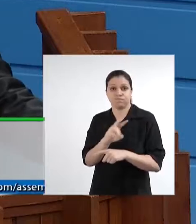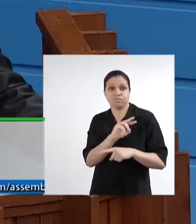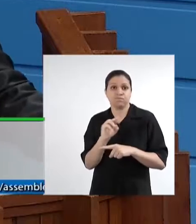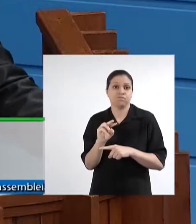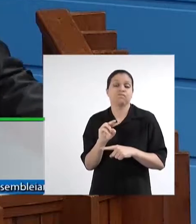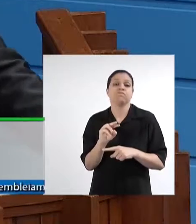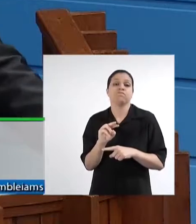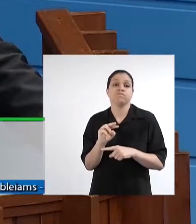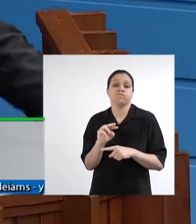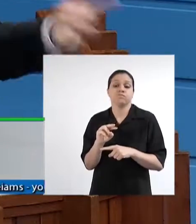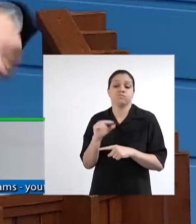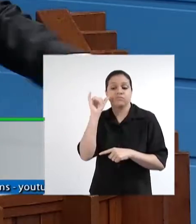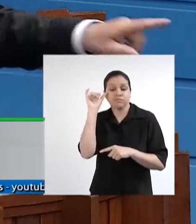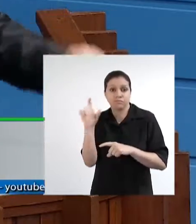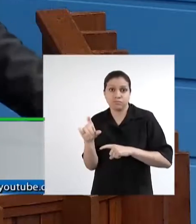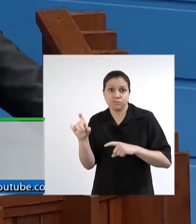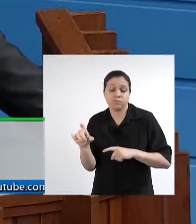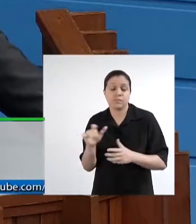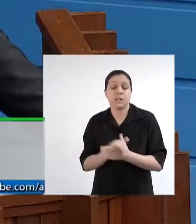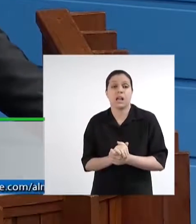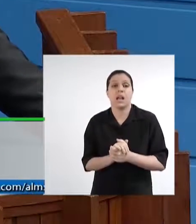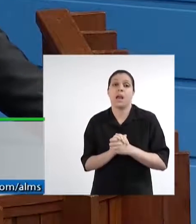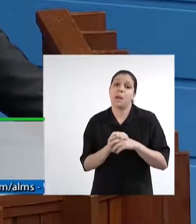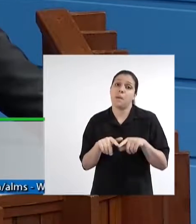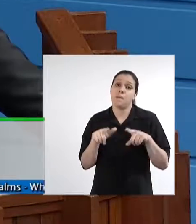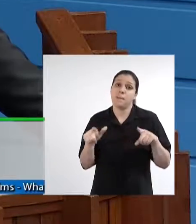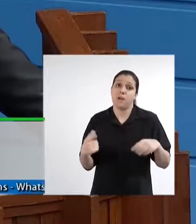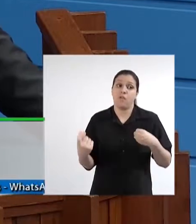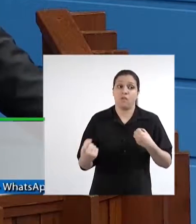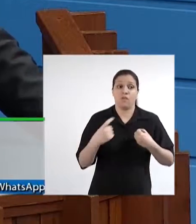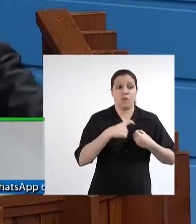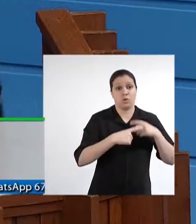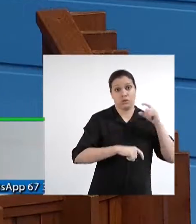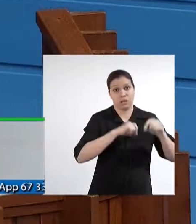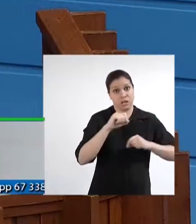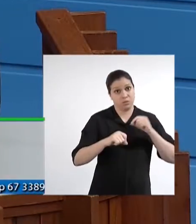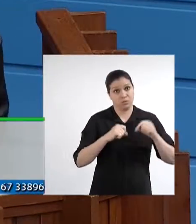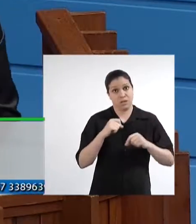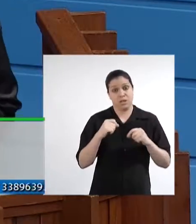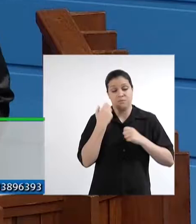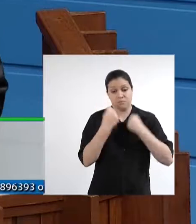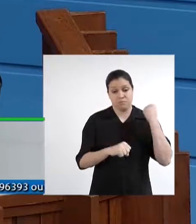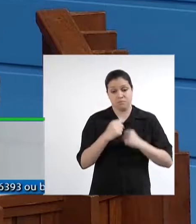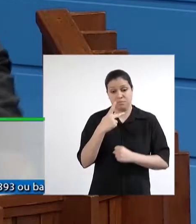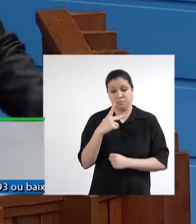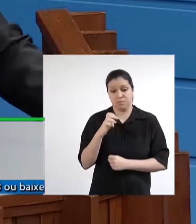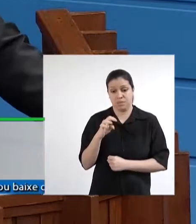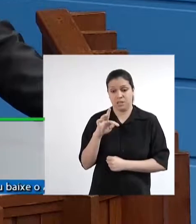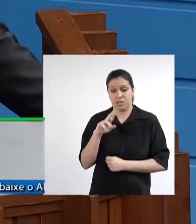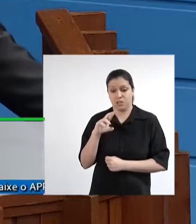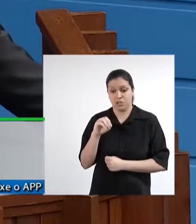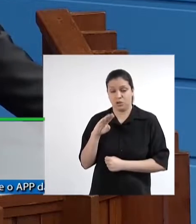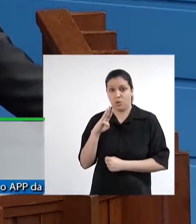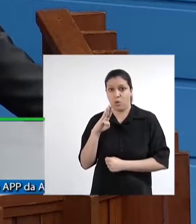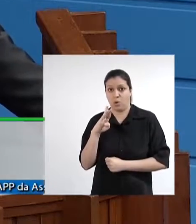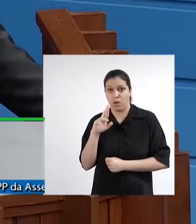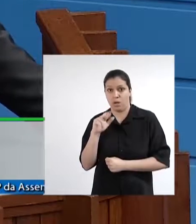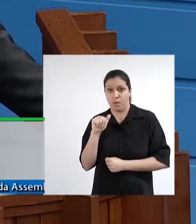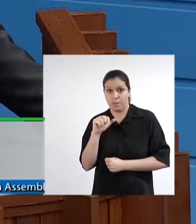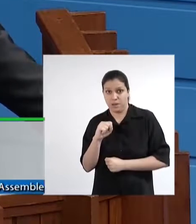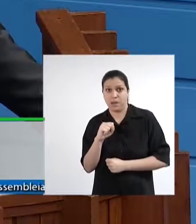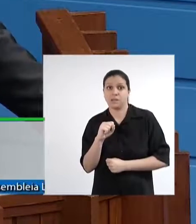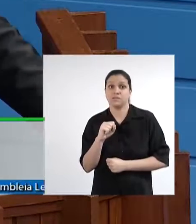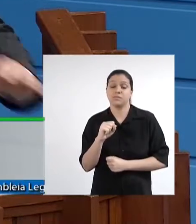em breve, com a retomada e a venda dos ativos da Petrobras, a maior fábrica de fertilizantes da